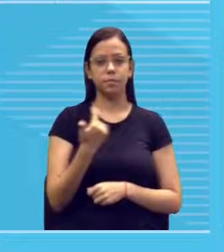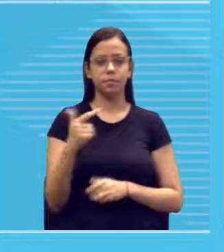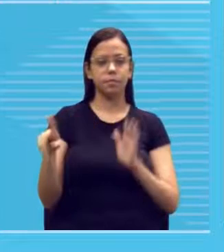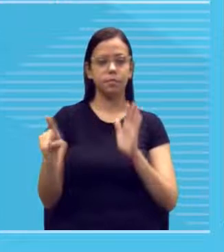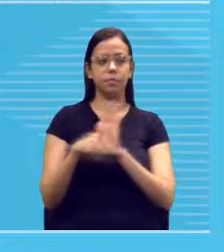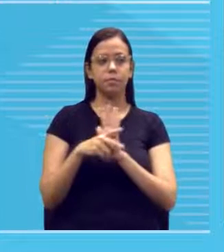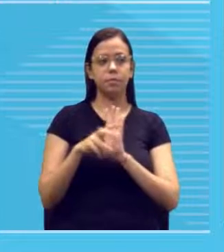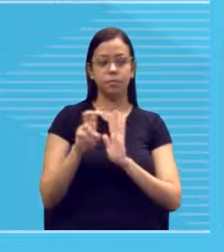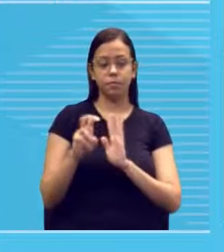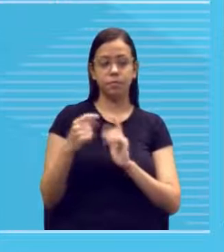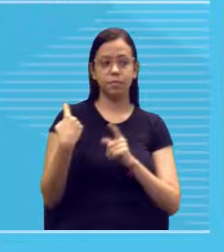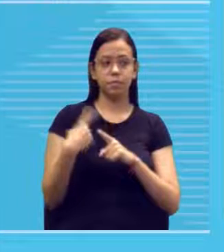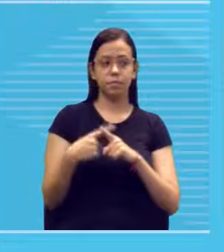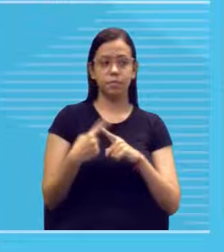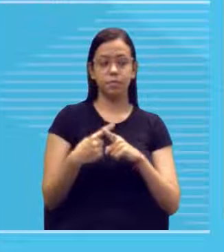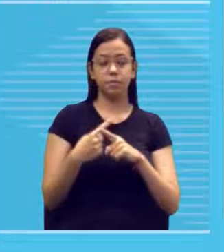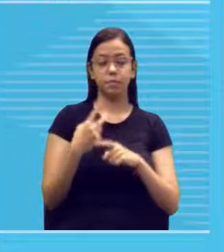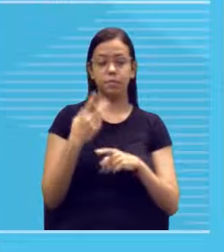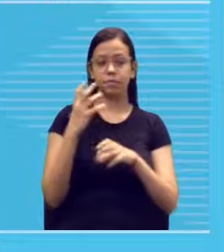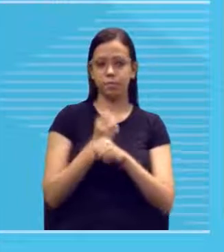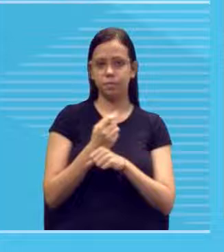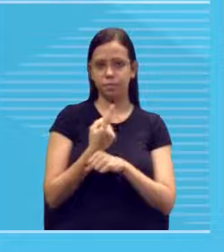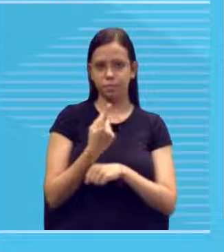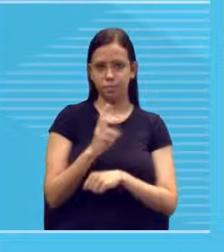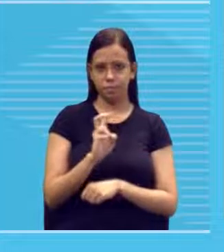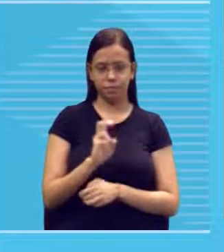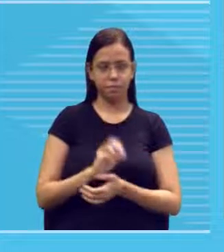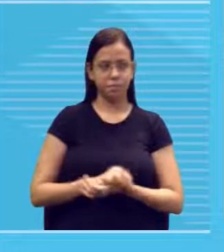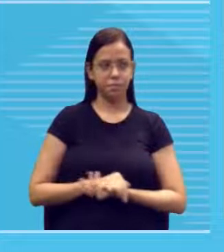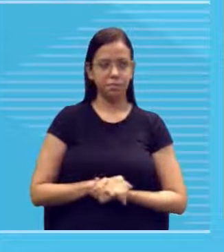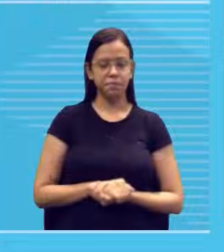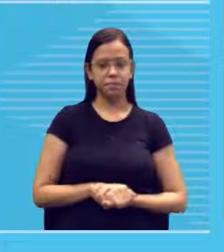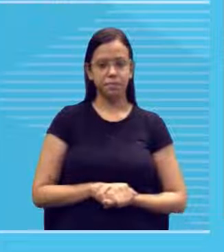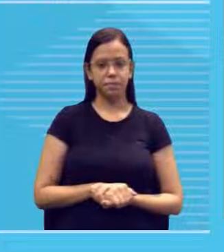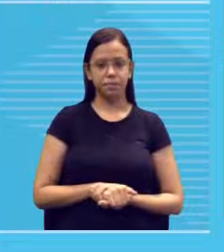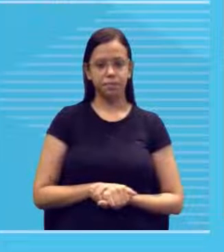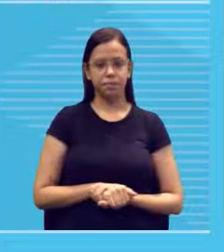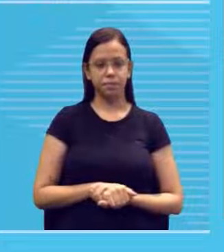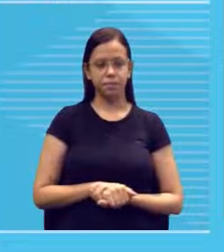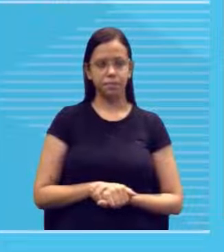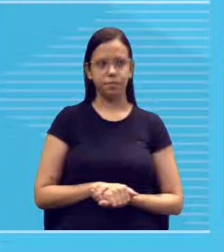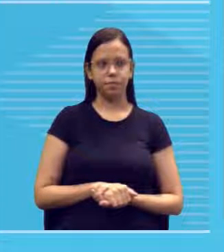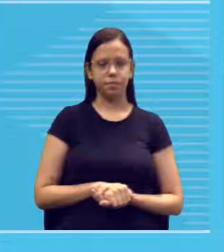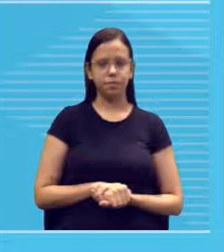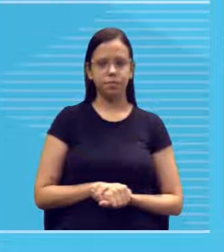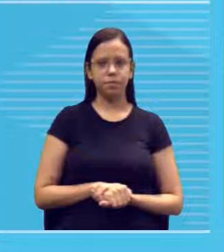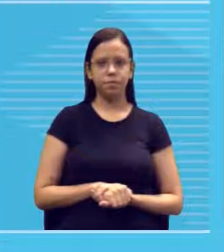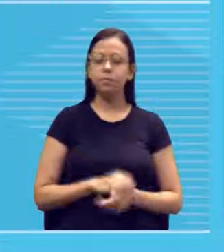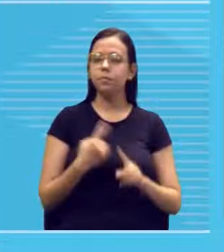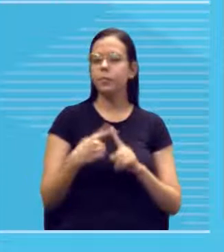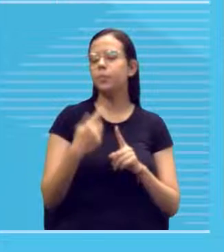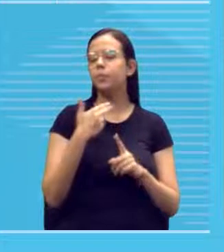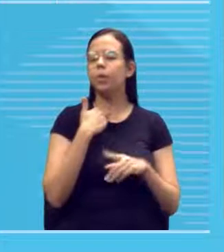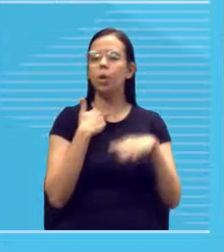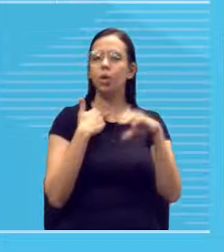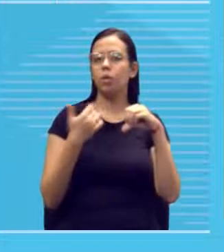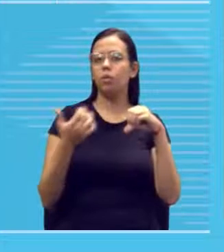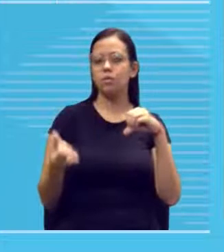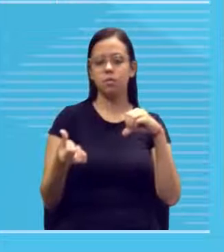de 5 porque é 15 Porque aqui não pode ser 96